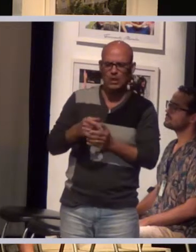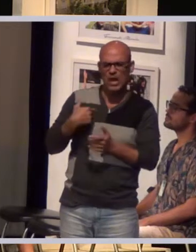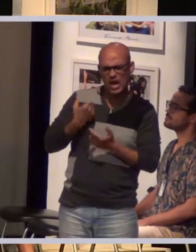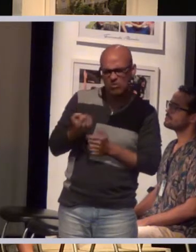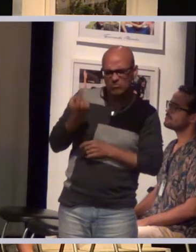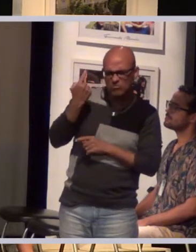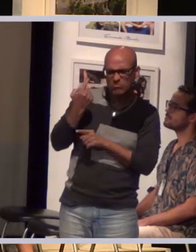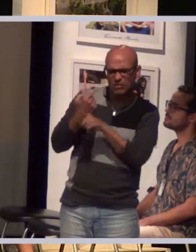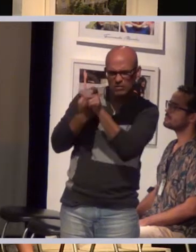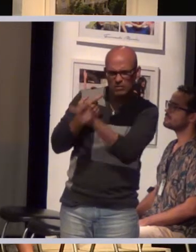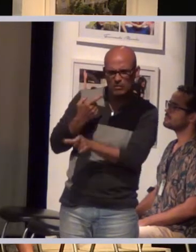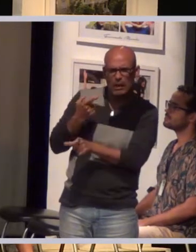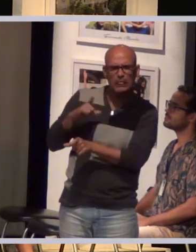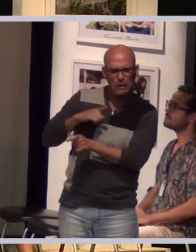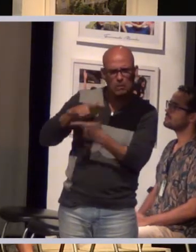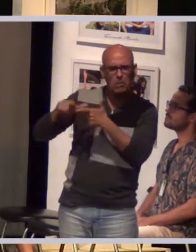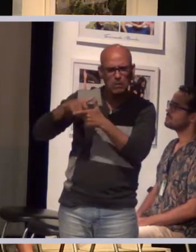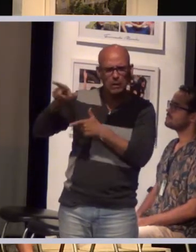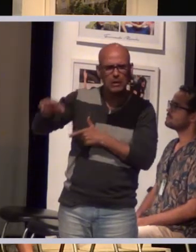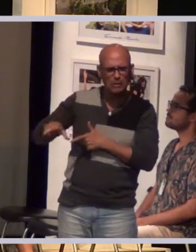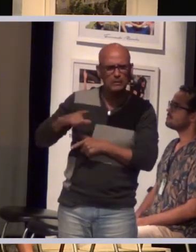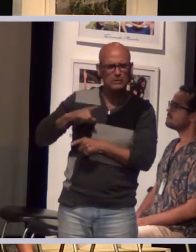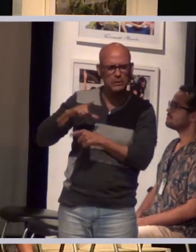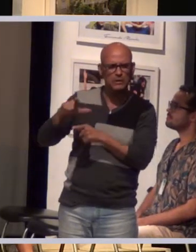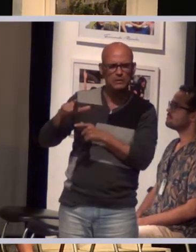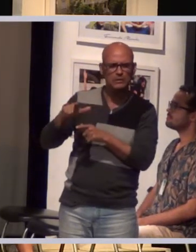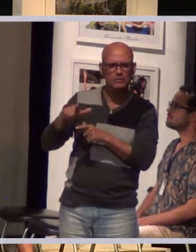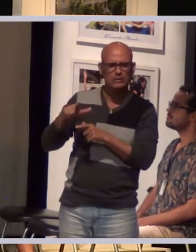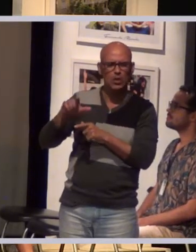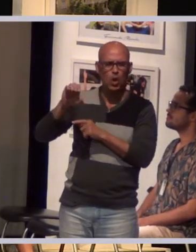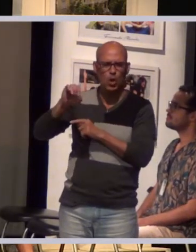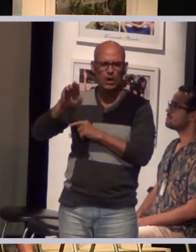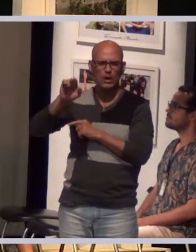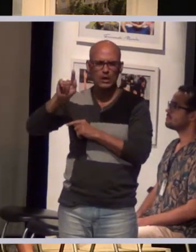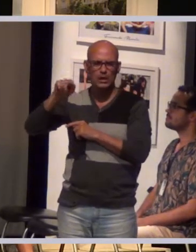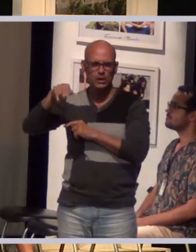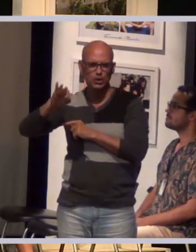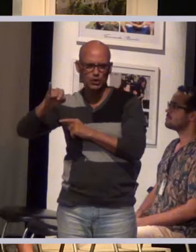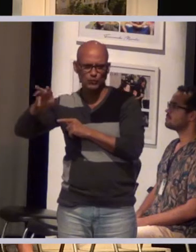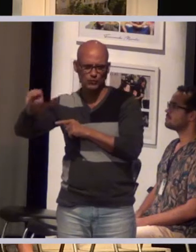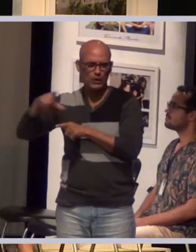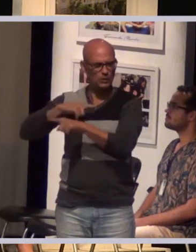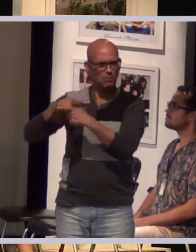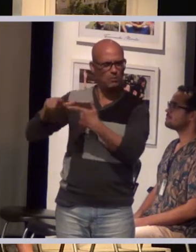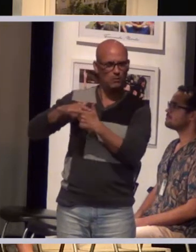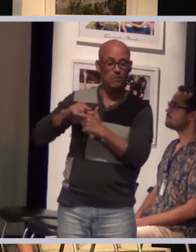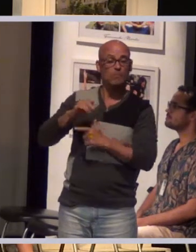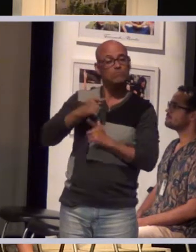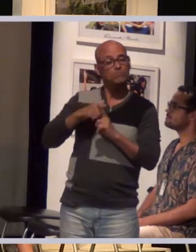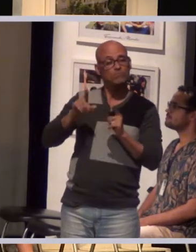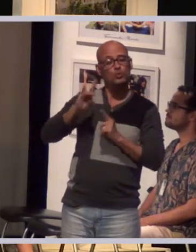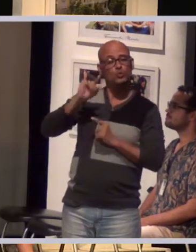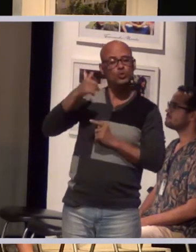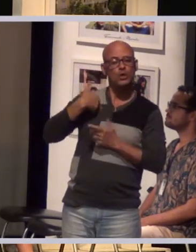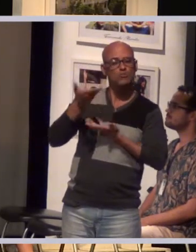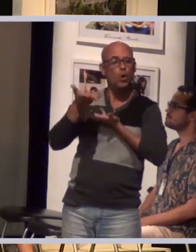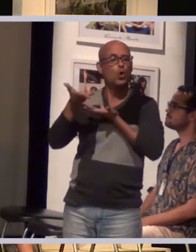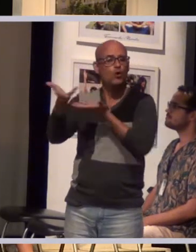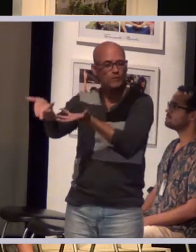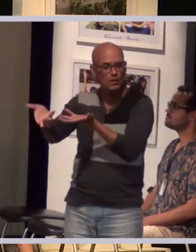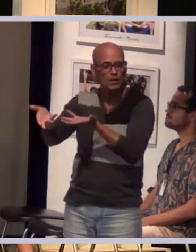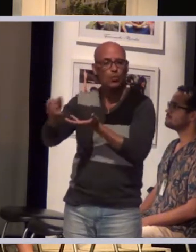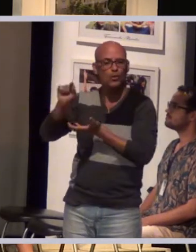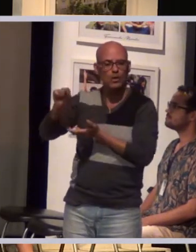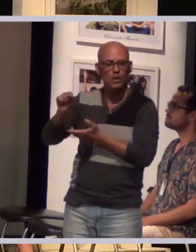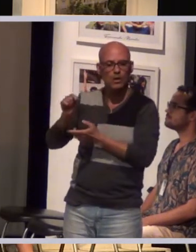alguma dificuldade cognitiva e tal. Até que um belo dia eu fui convidada para ser a